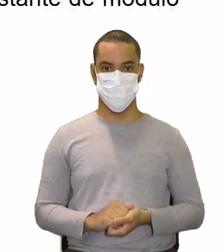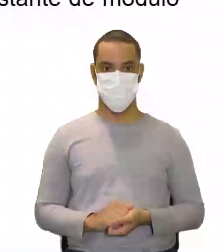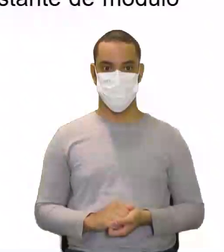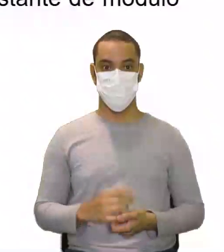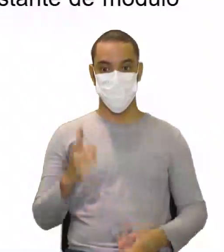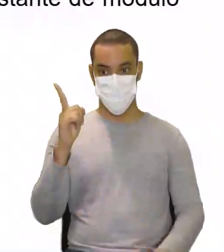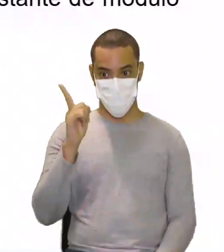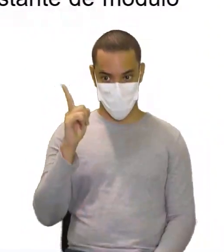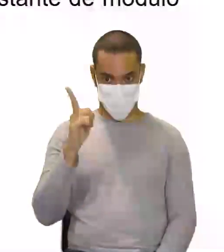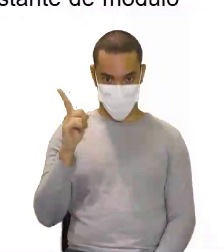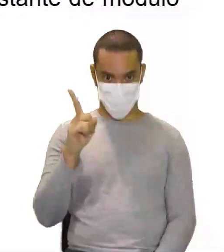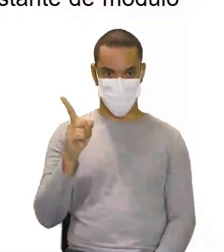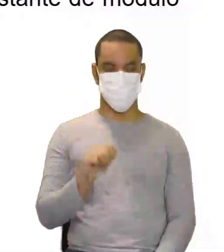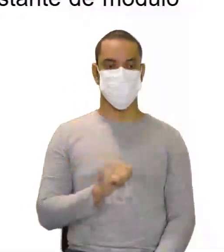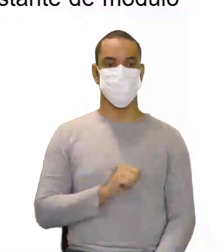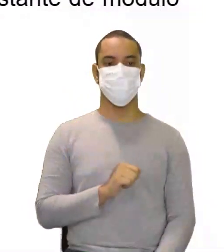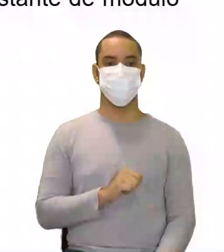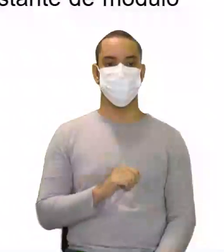Olha aqui, ó.